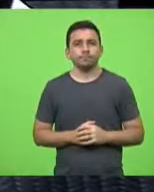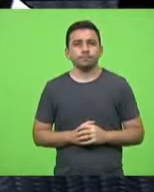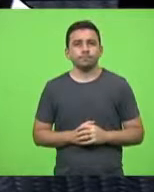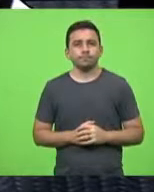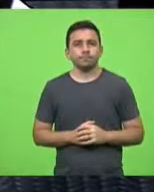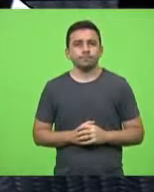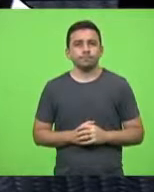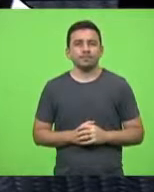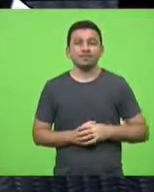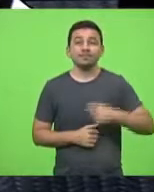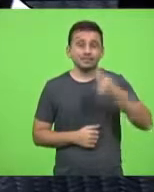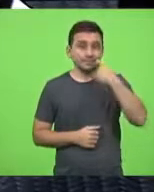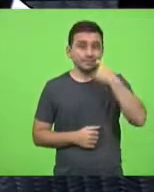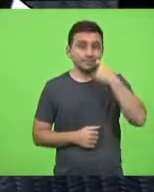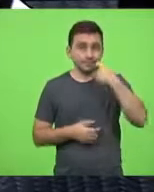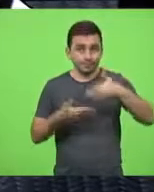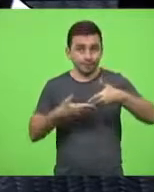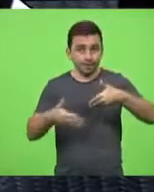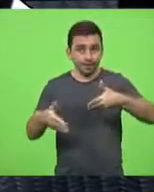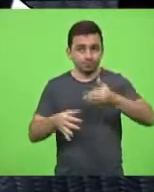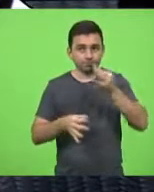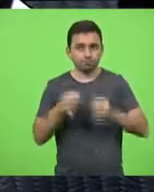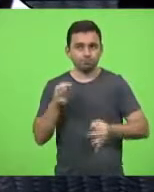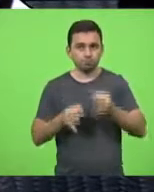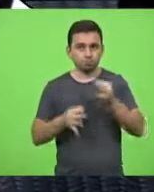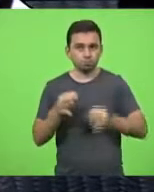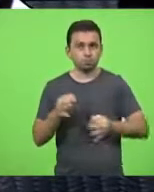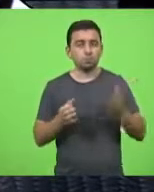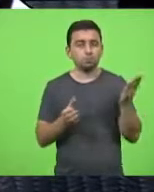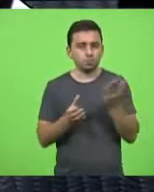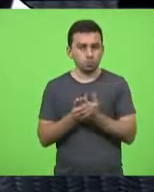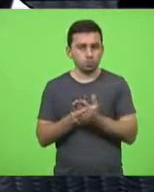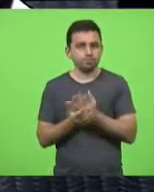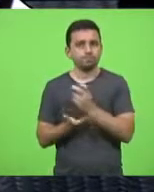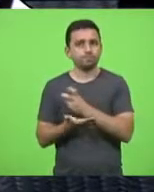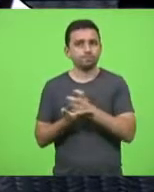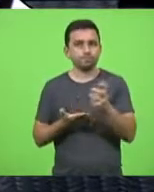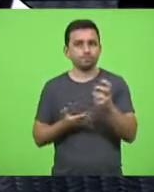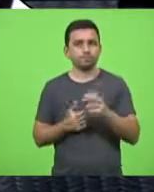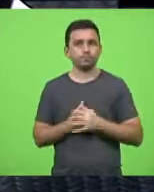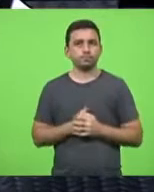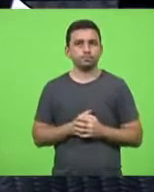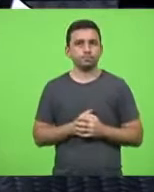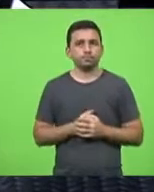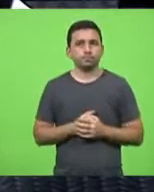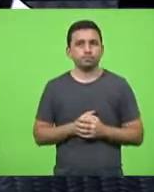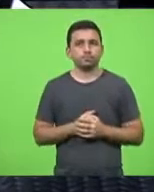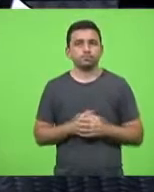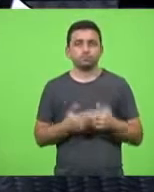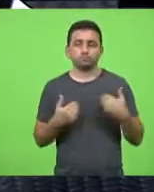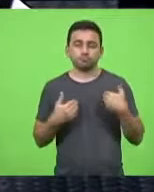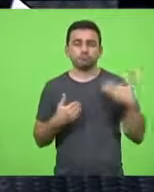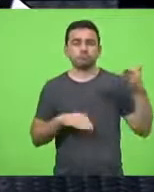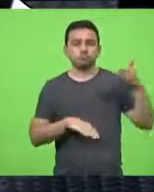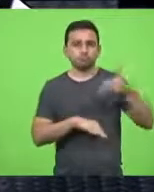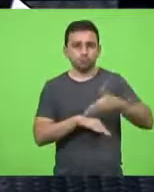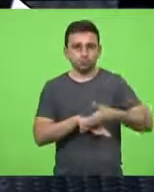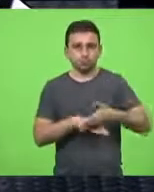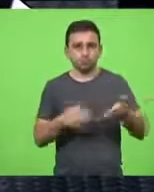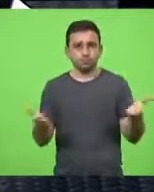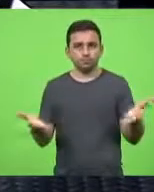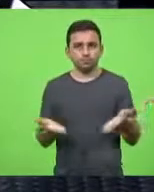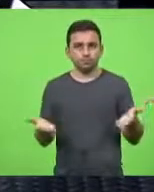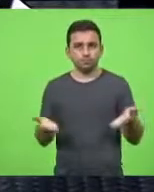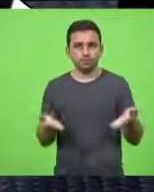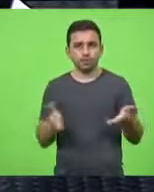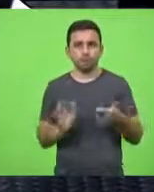Na sexta-feira, então, nós teremos o julgamento do processo de impeachment. E eu venho hoje, além de